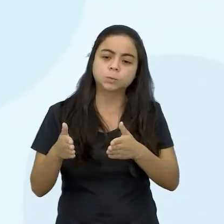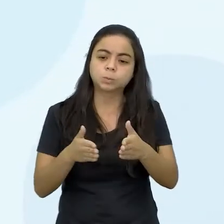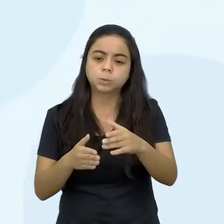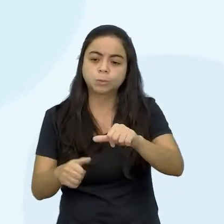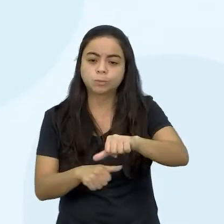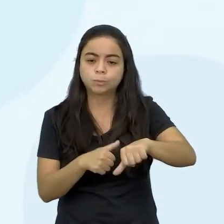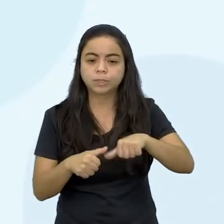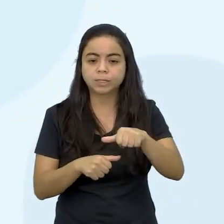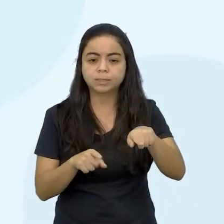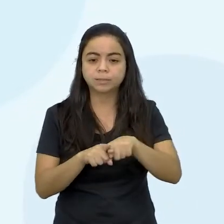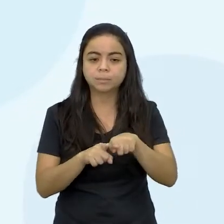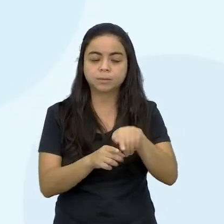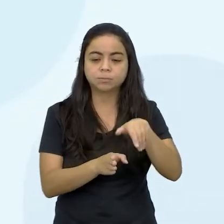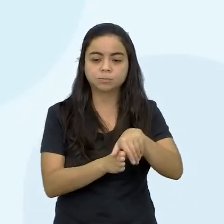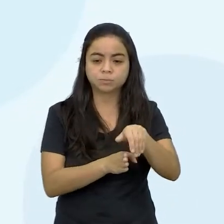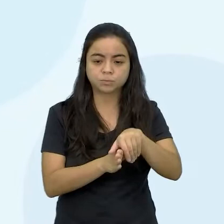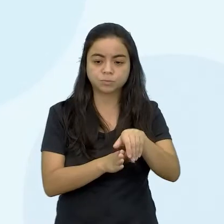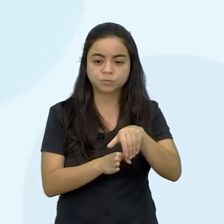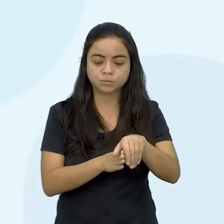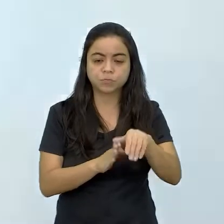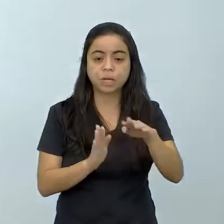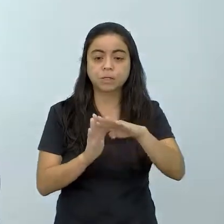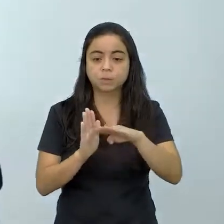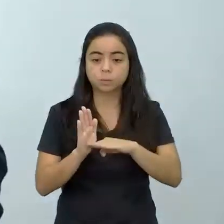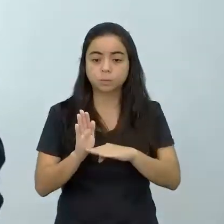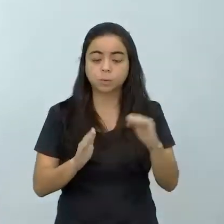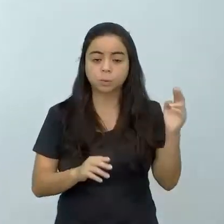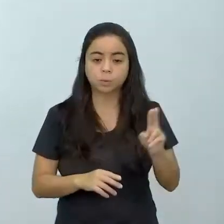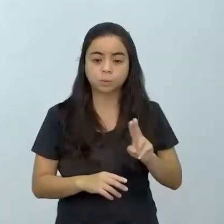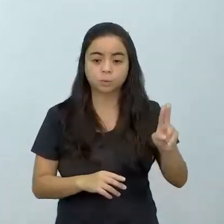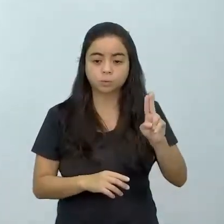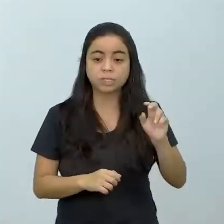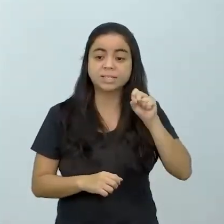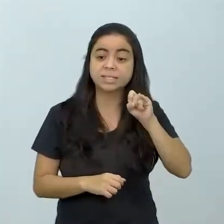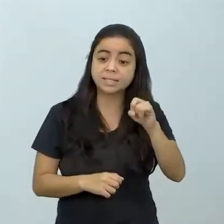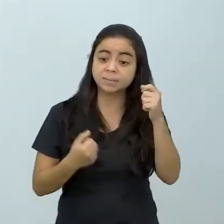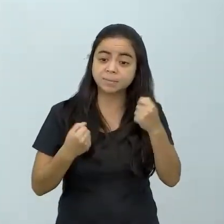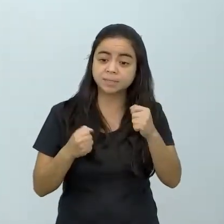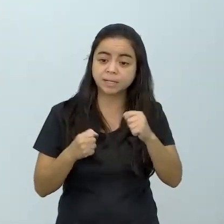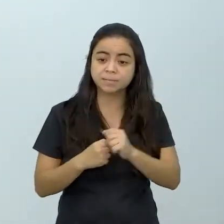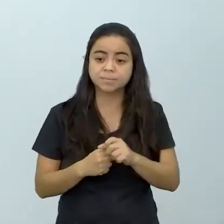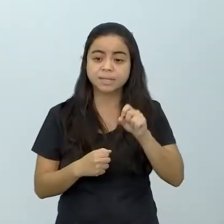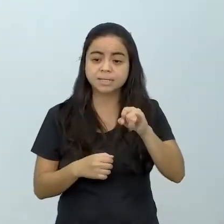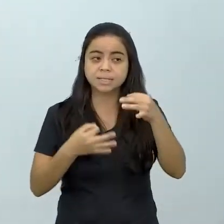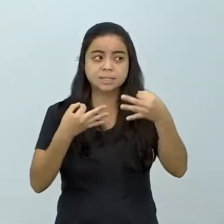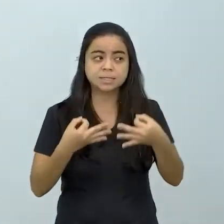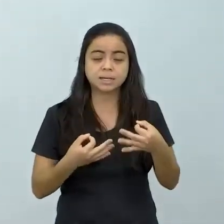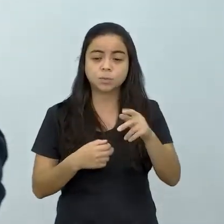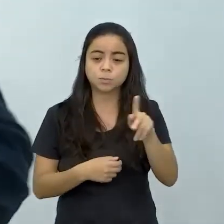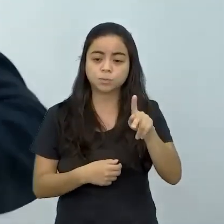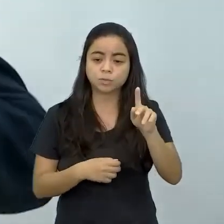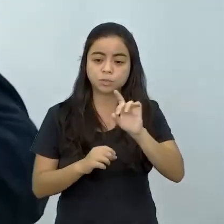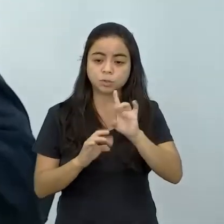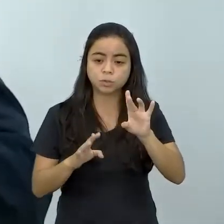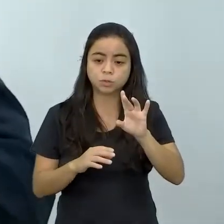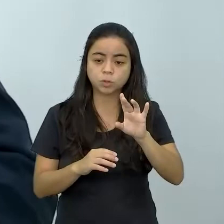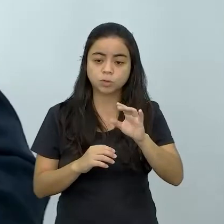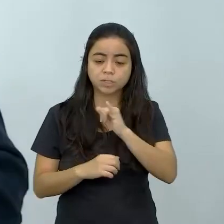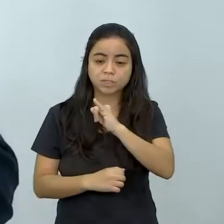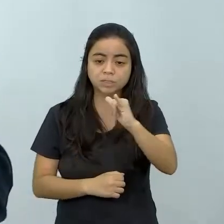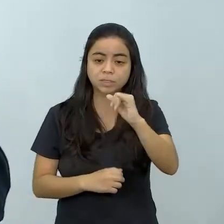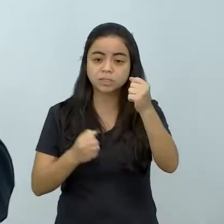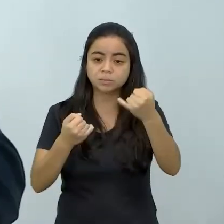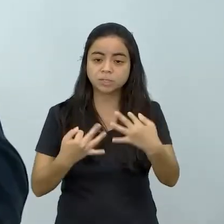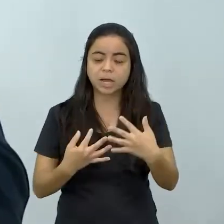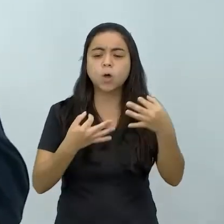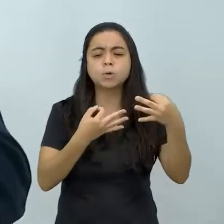e orientação dos procedimentos utilizados se precisar se você tiver no rumo certo Professor só vai falar Tá legal vai